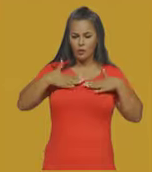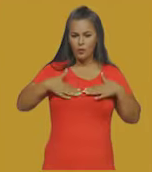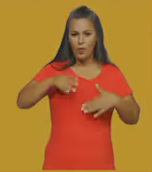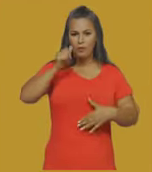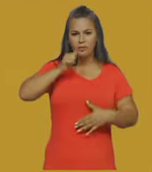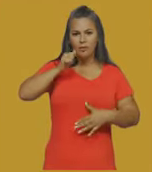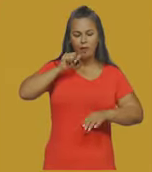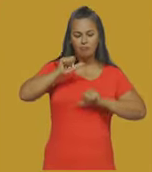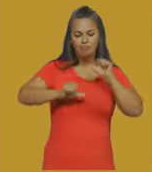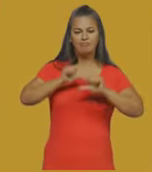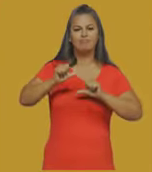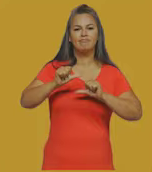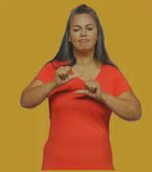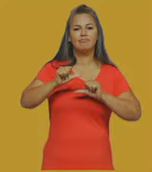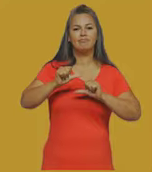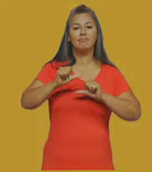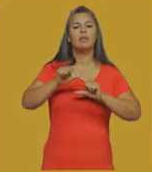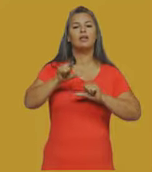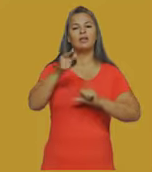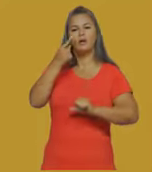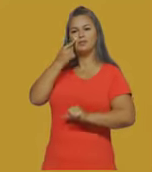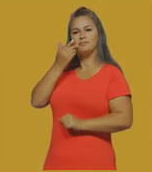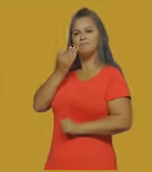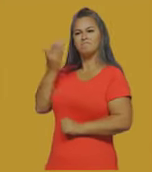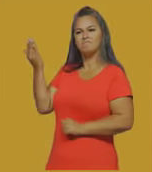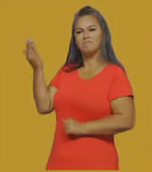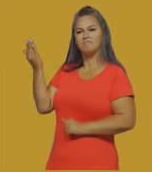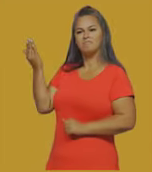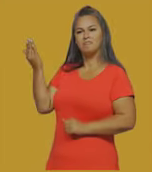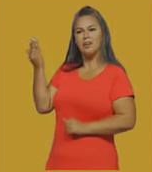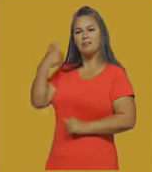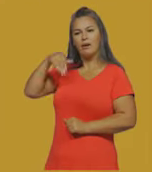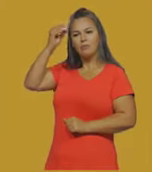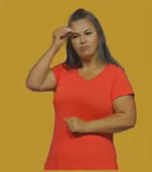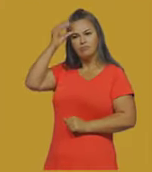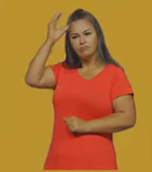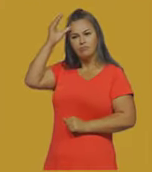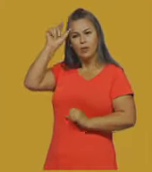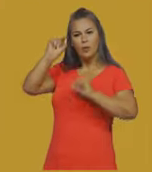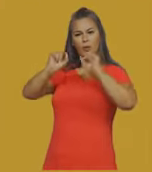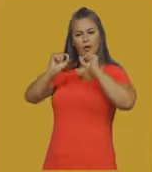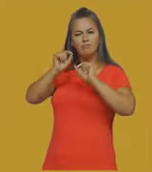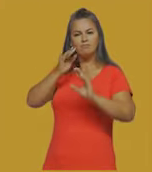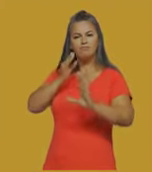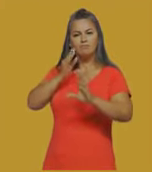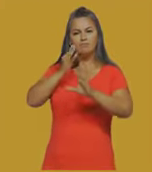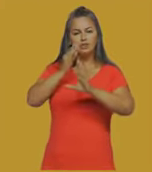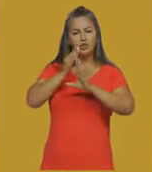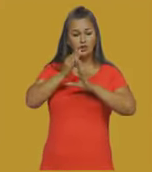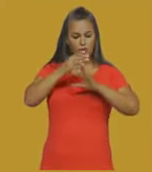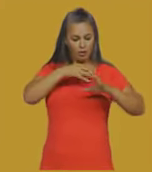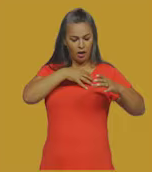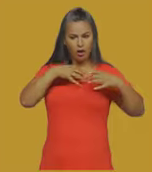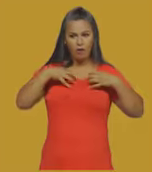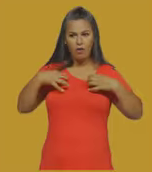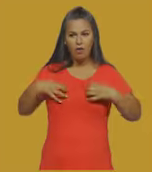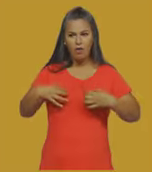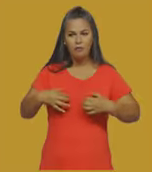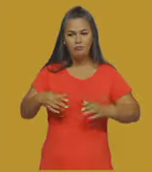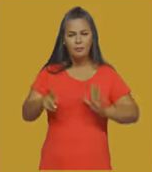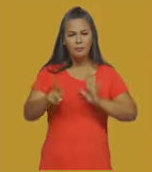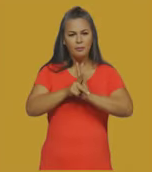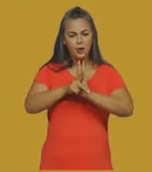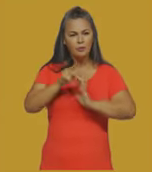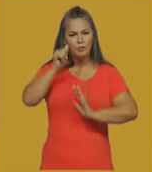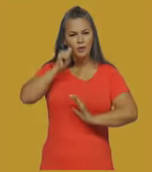Então o que vamos aprender na aula de hoje? Nós vamos aprender a identificar órgãos do sistema reprodutor feminino e